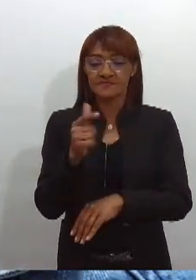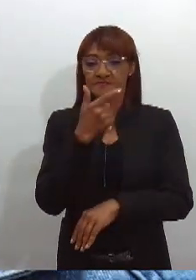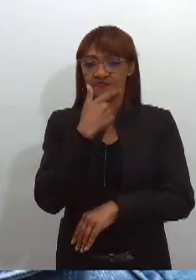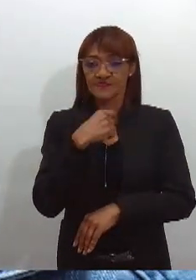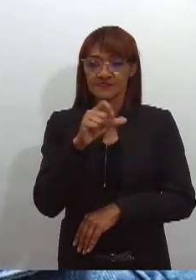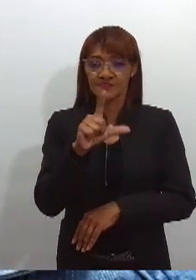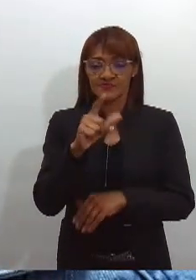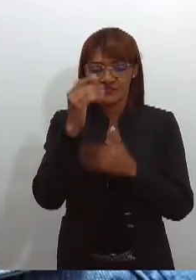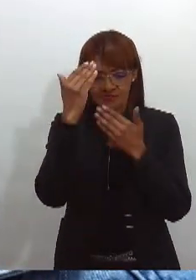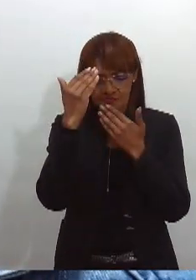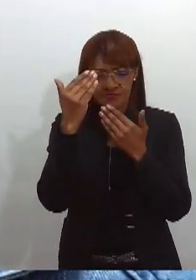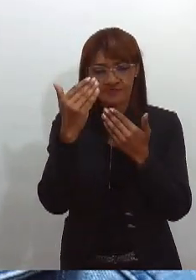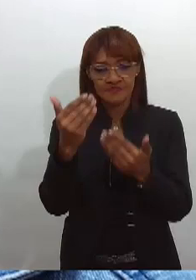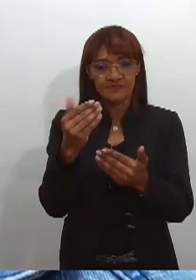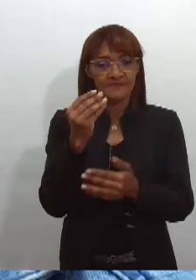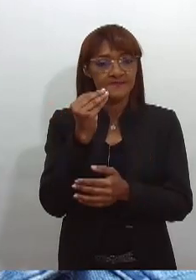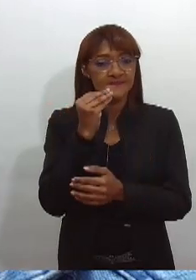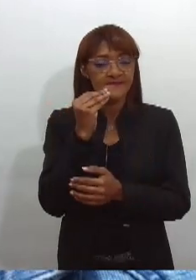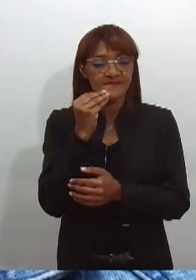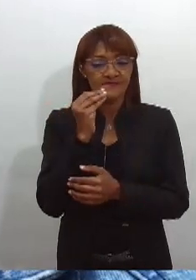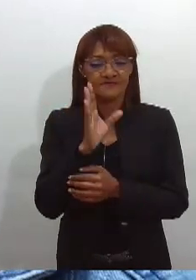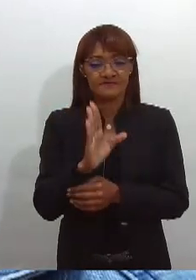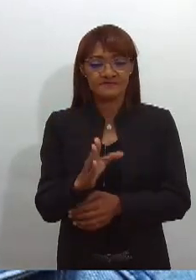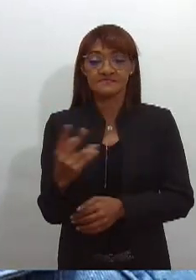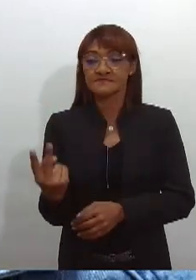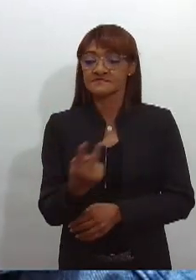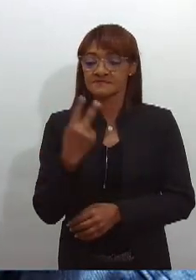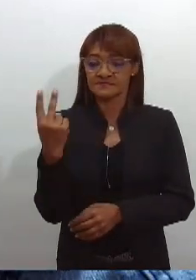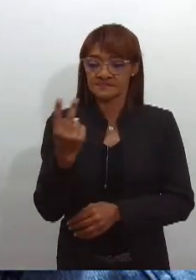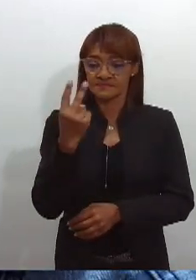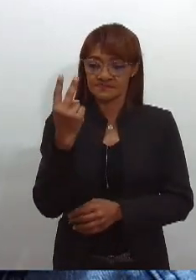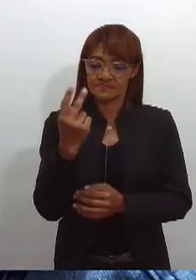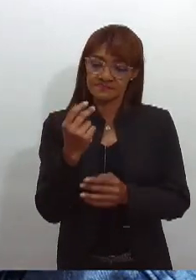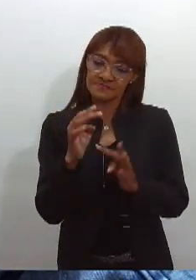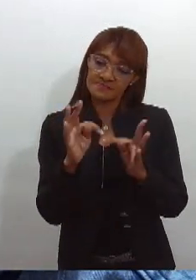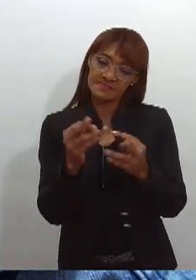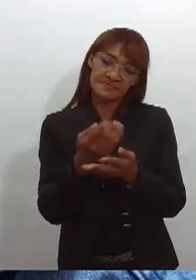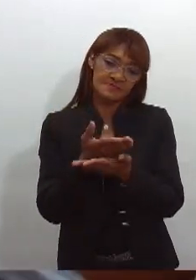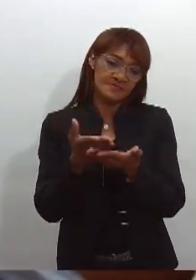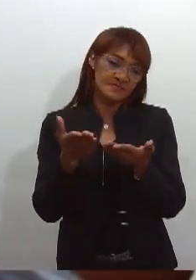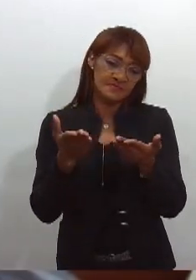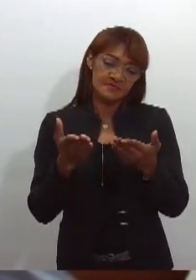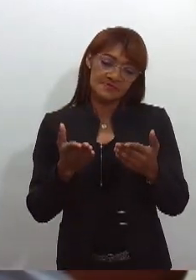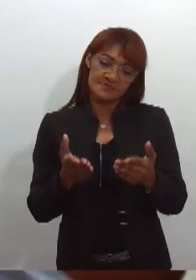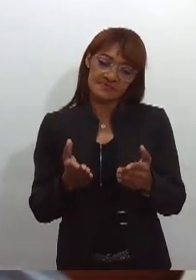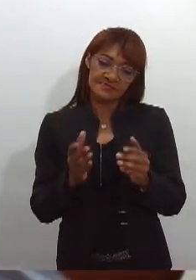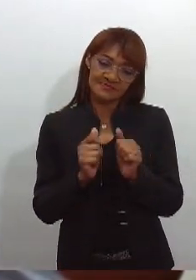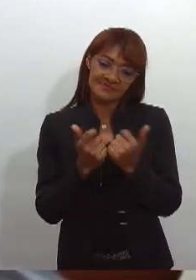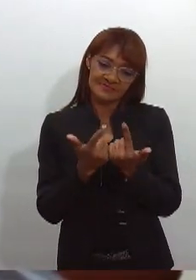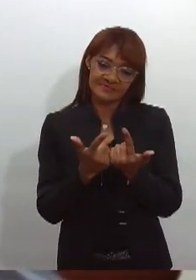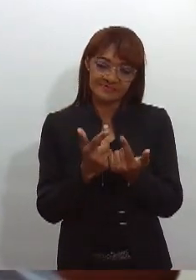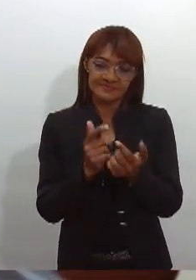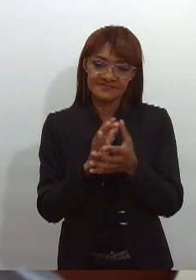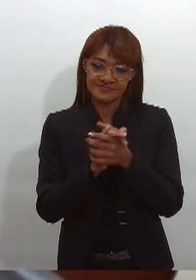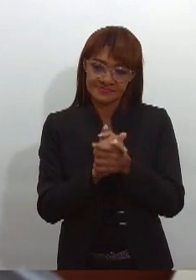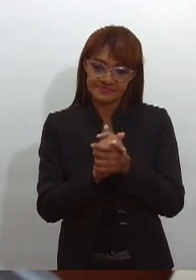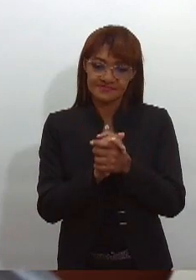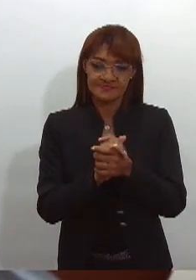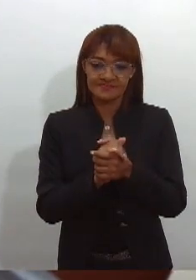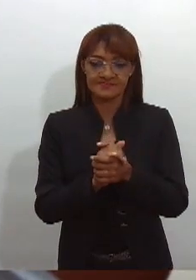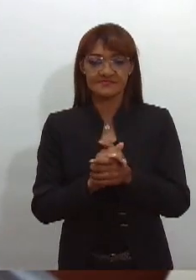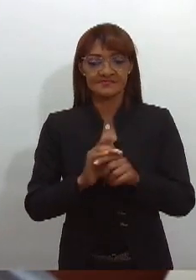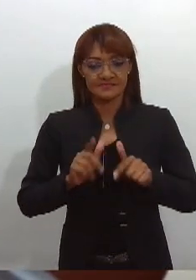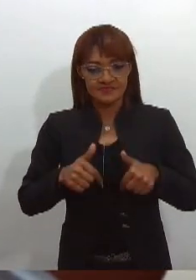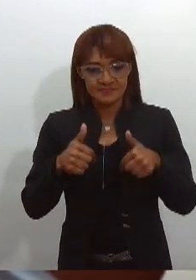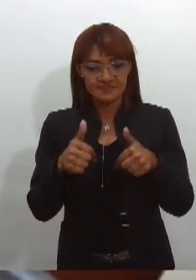pela oportunidade, pelo reconhecimento e a todos que fazem a Alés e parabenizar. A gente sabe a batalha, a mãe que ela é,